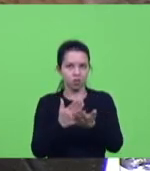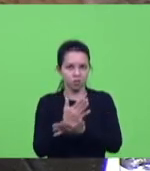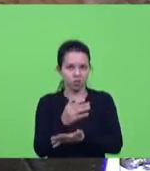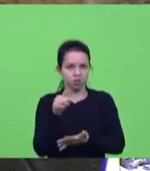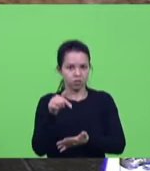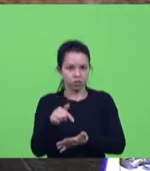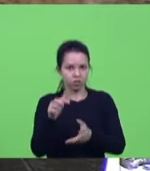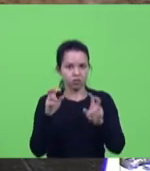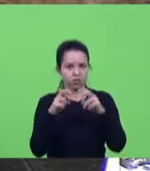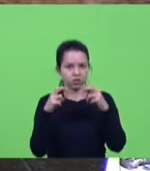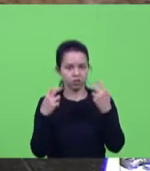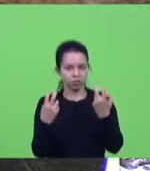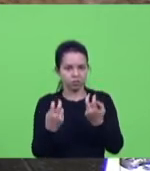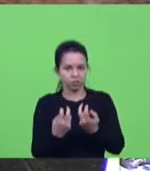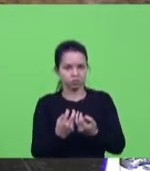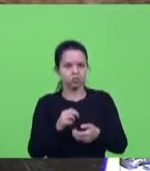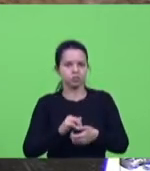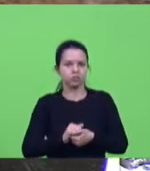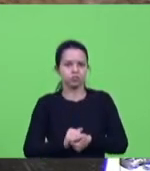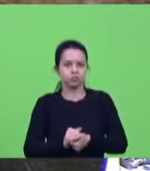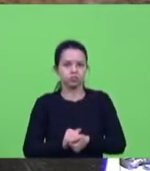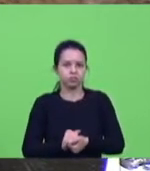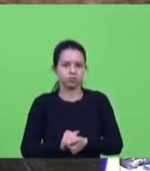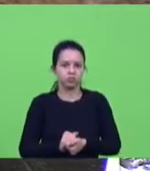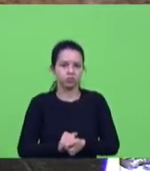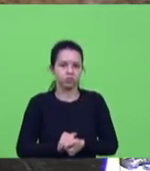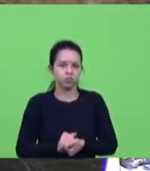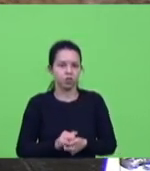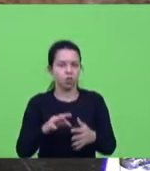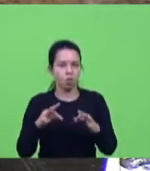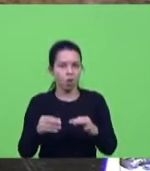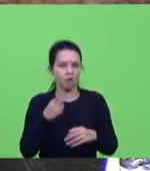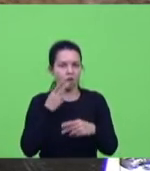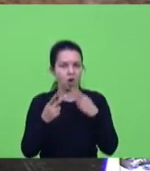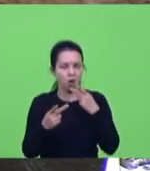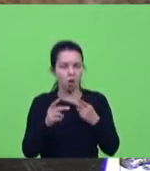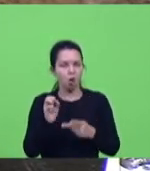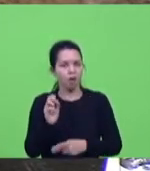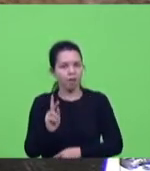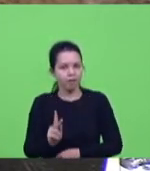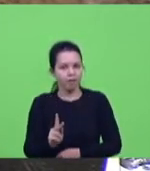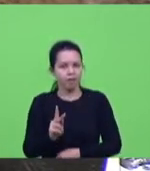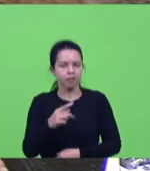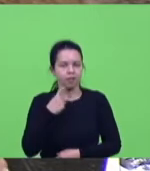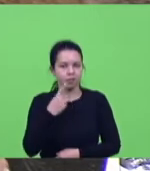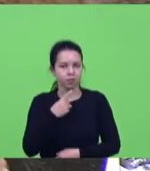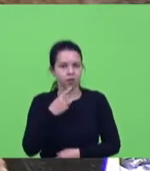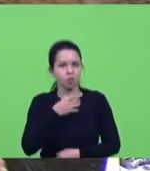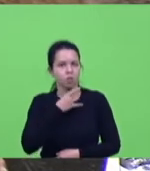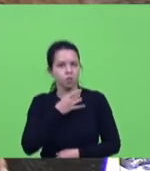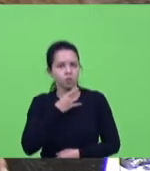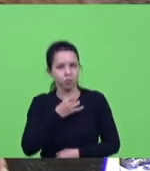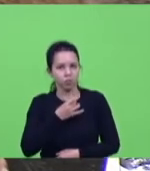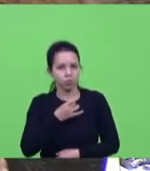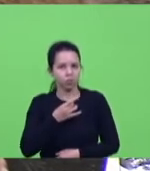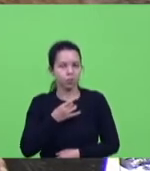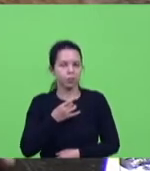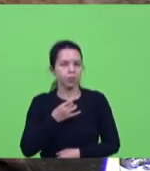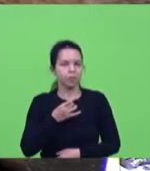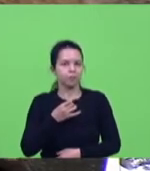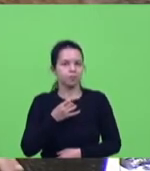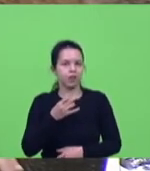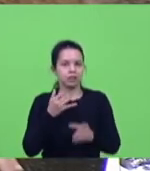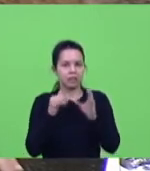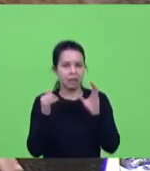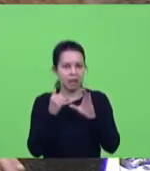aqui. Simplesmente isso. Todo mundo disse ok. Né? Deputado Cobalcini citou a situação da Celesc. Não